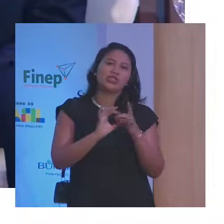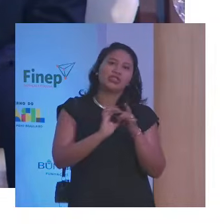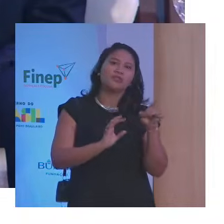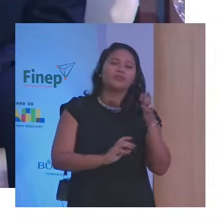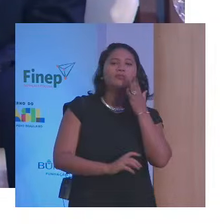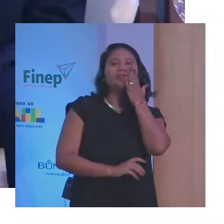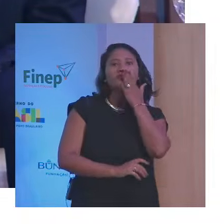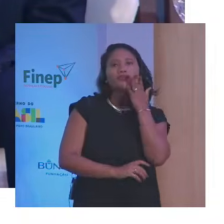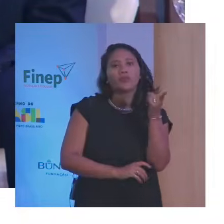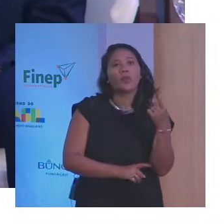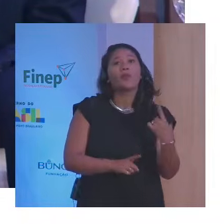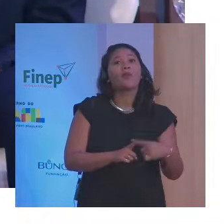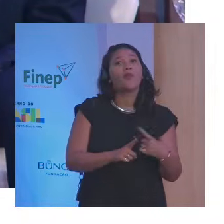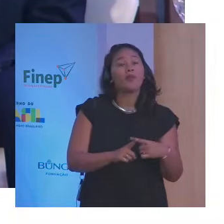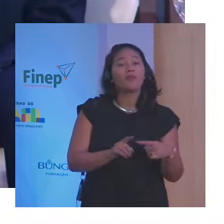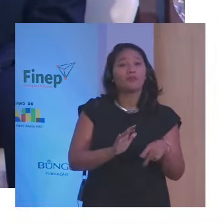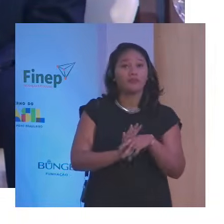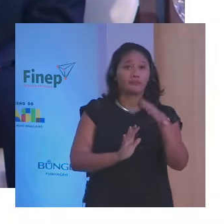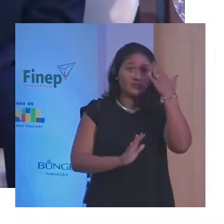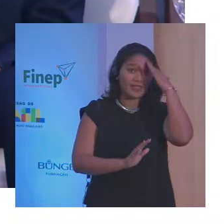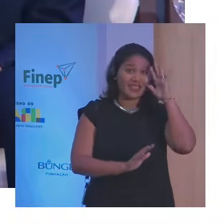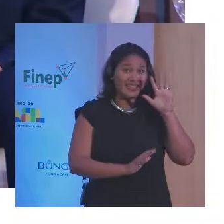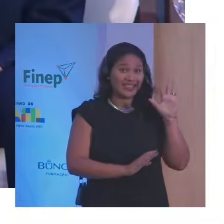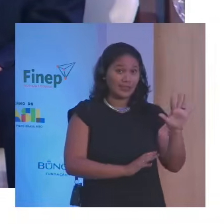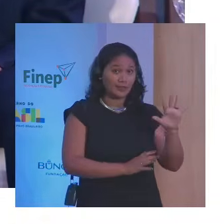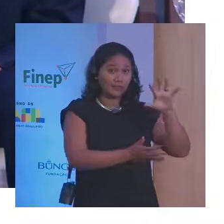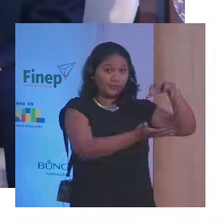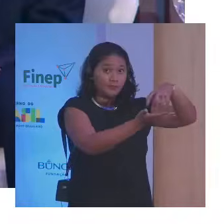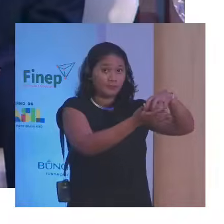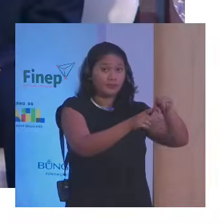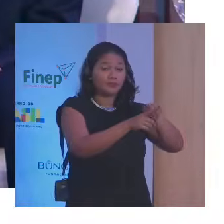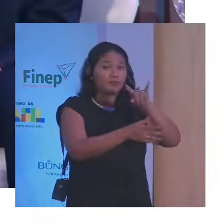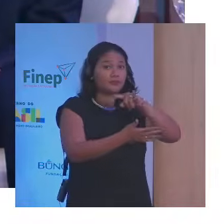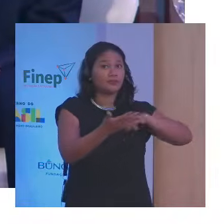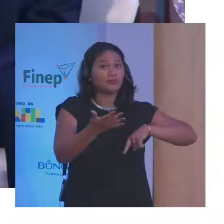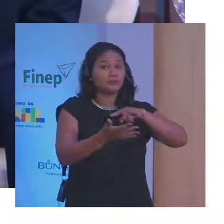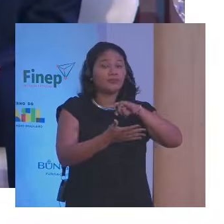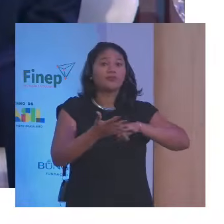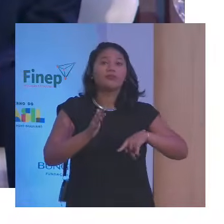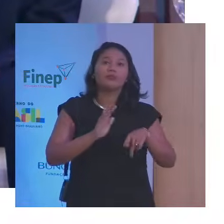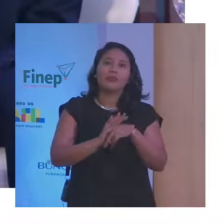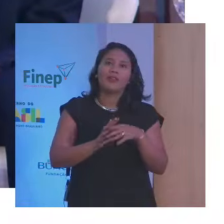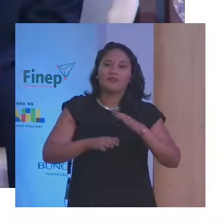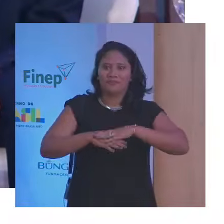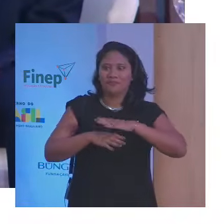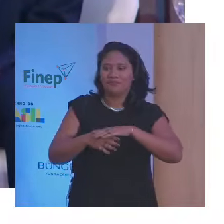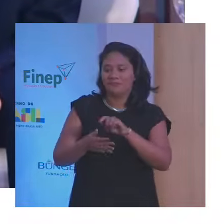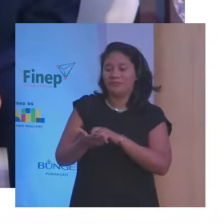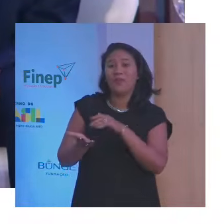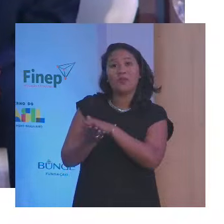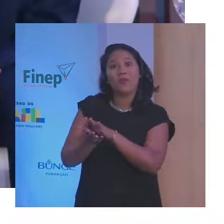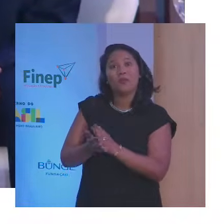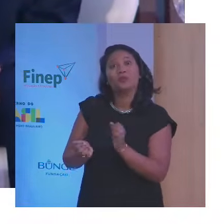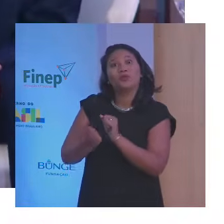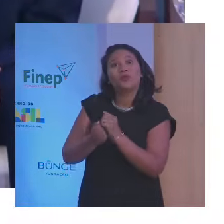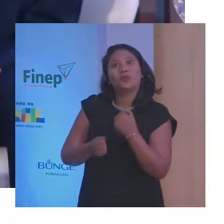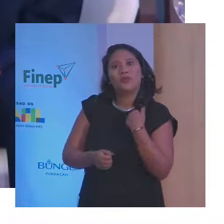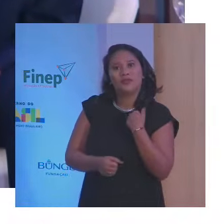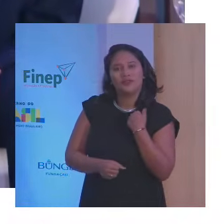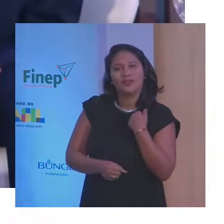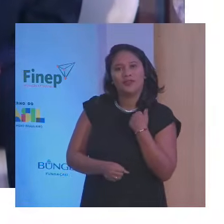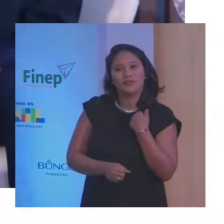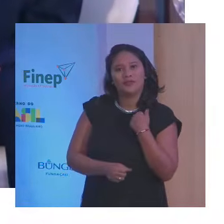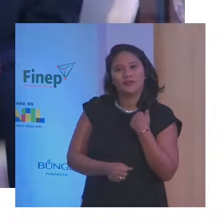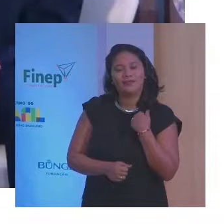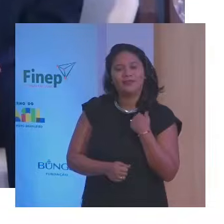a diplomacia da inovação, porque no entendimento deles e nos documentos, inclusive o diplomata que montou isso publicou comigo sobre isso, porque eu trouxe ele para